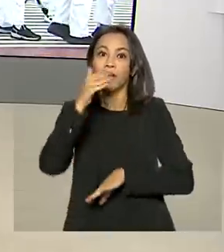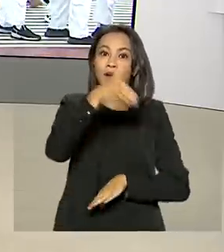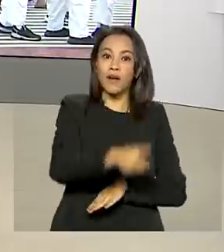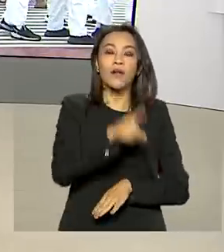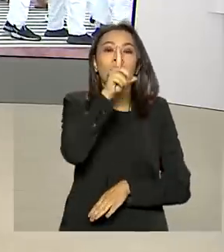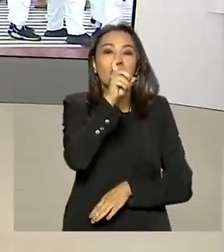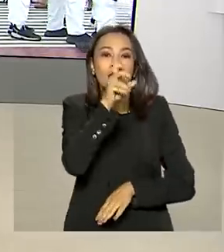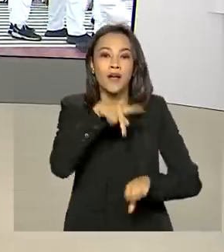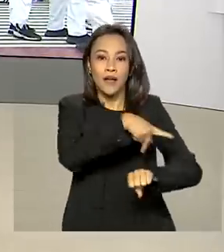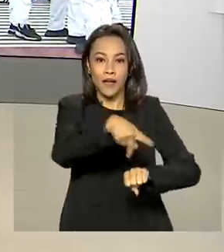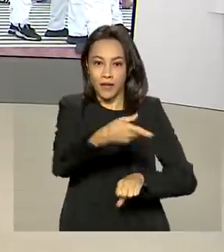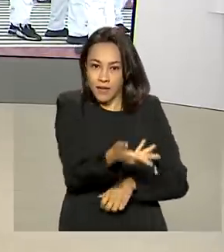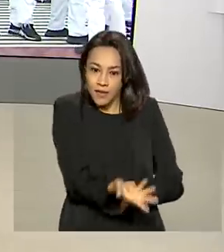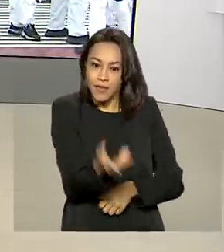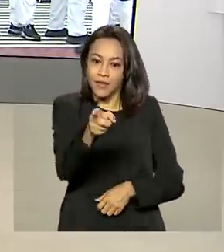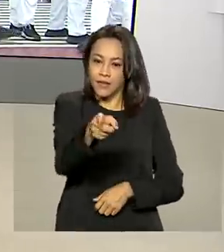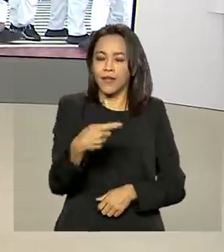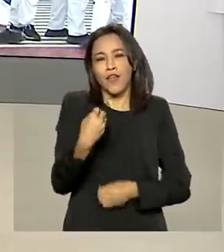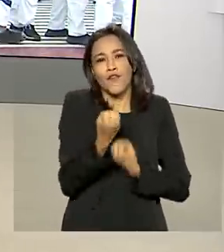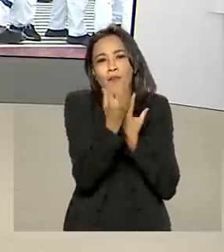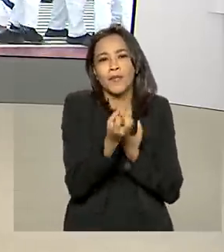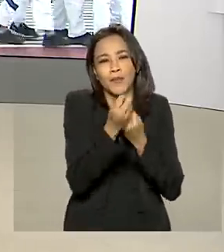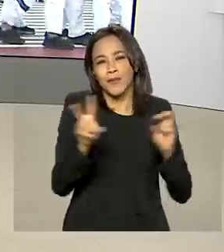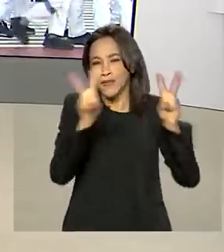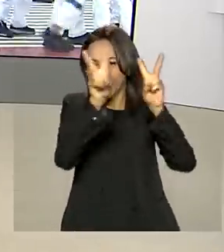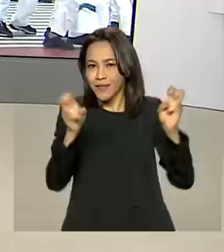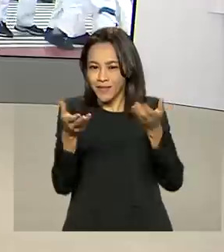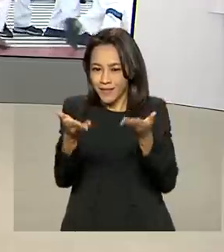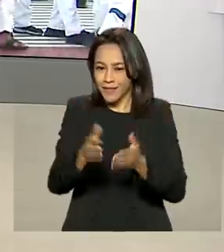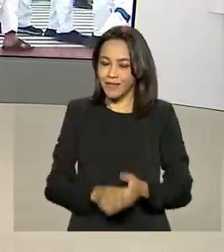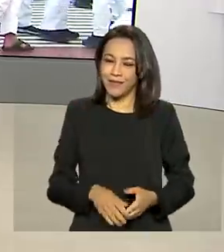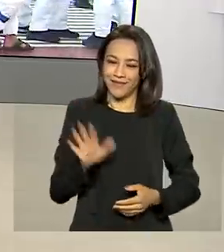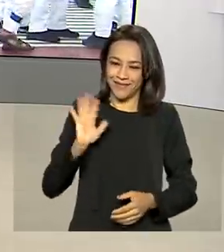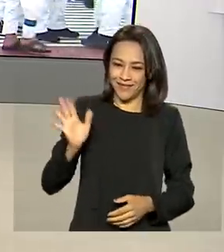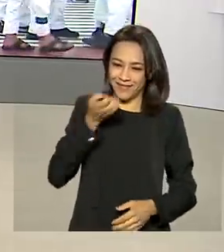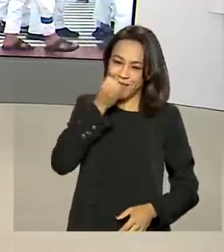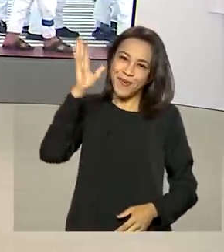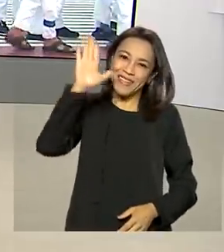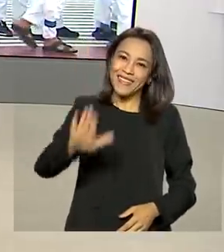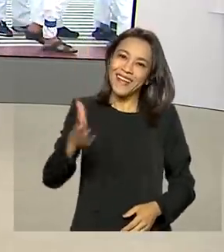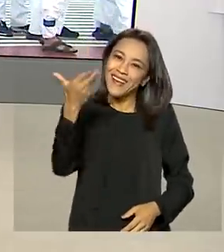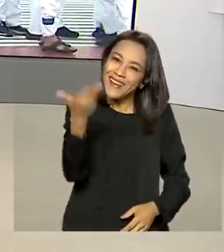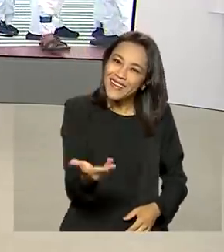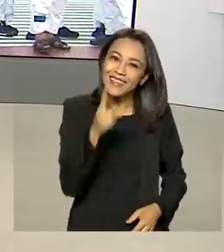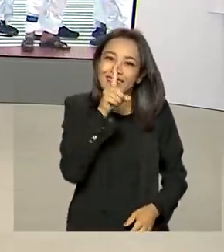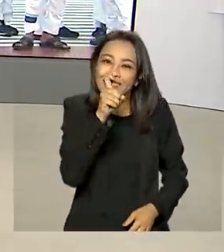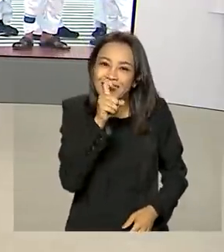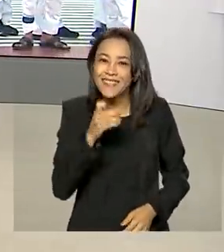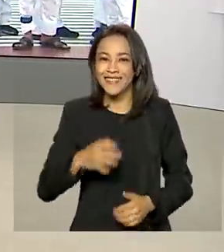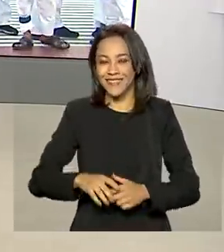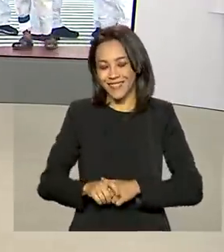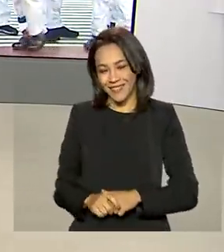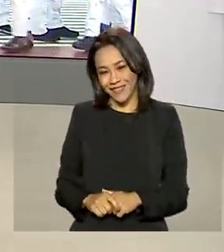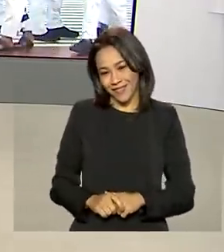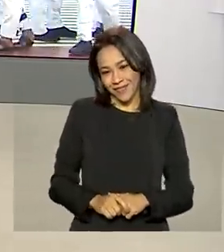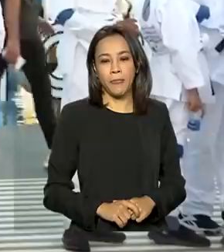repórter de uma sol de que traz ao vivo as informações para gente gemas boa tarde para você aí em Dubai